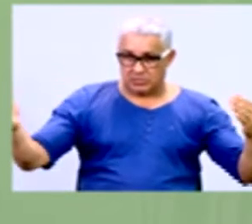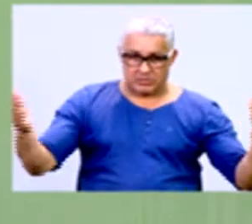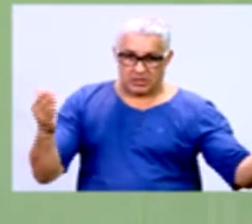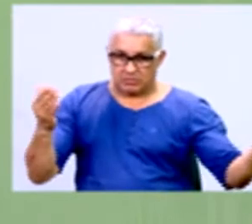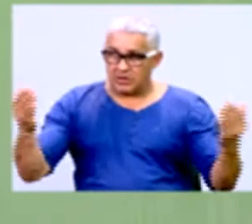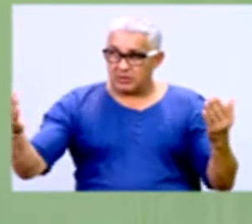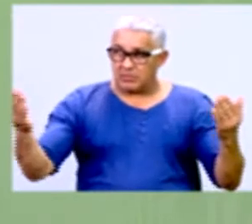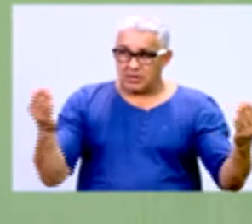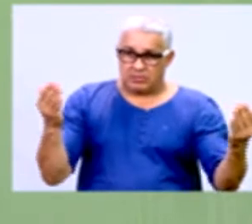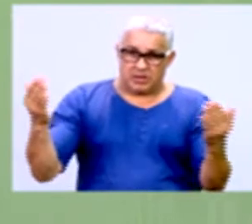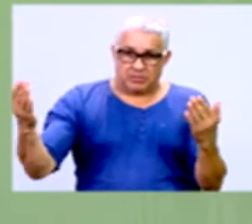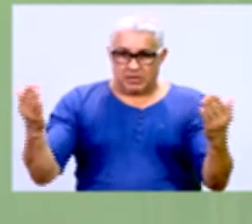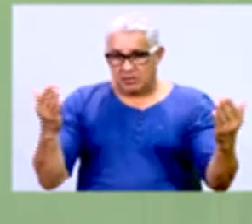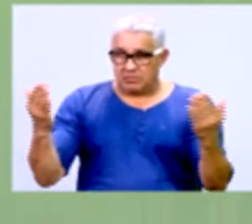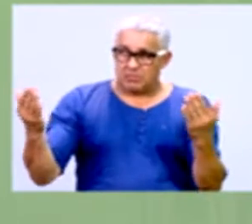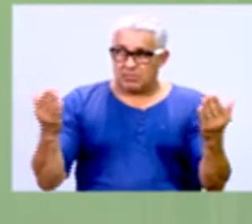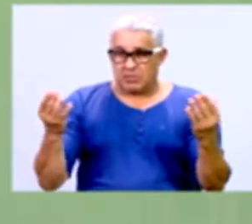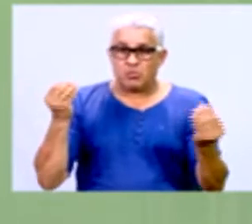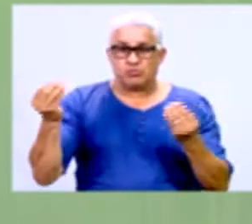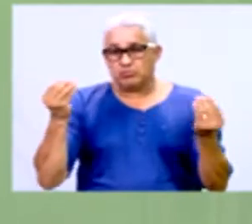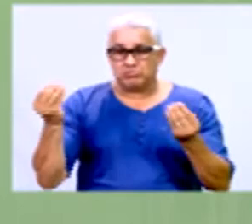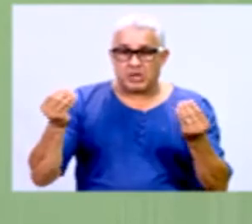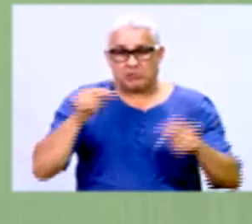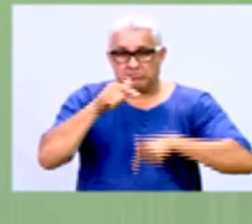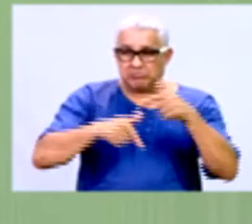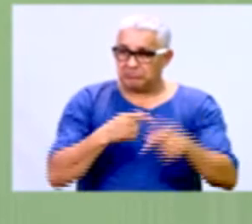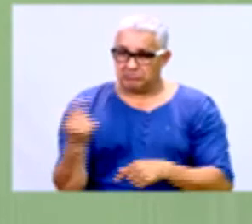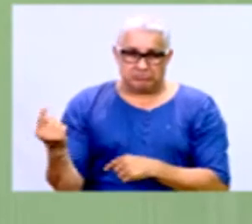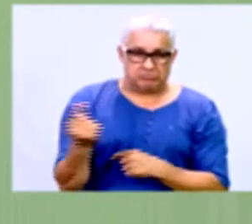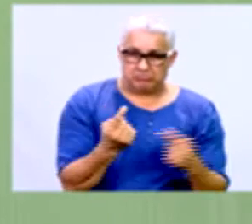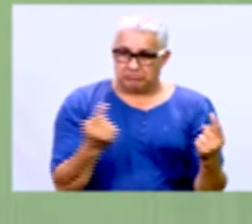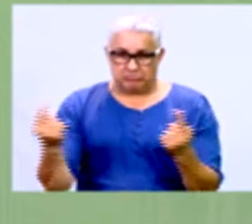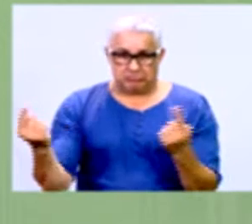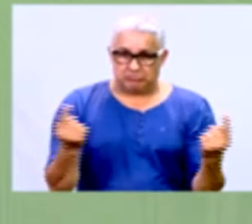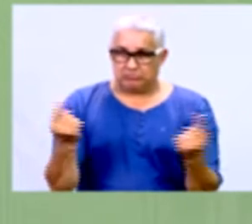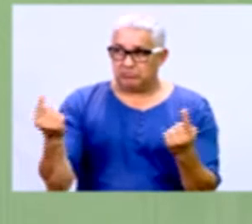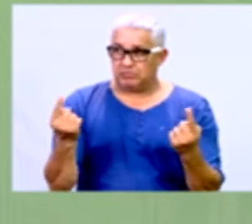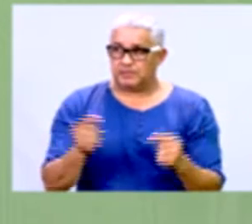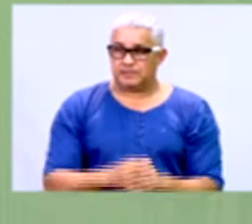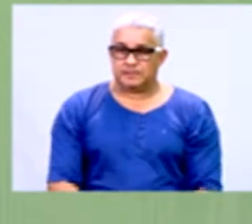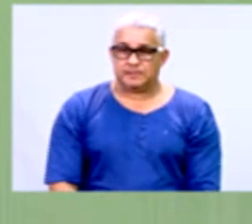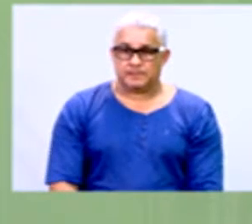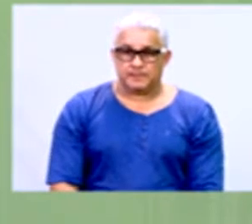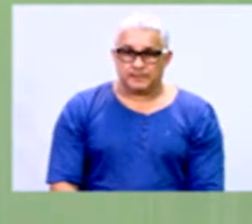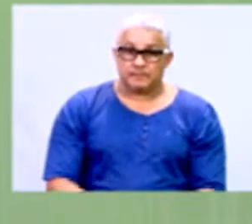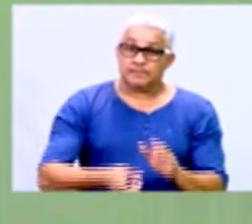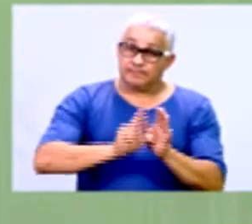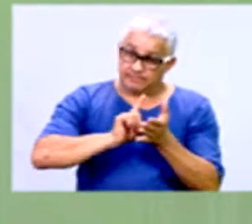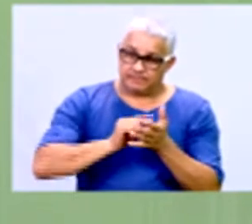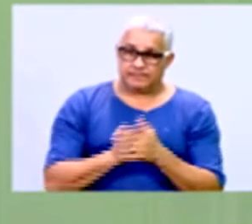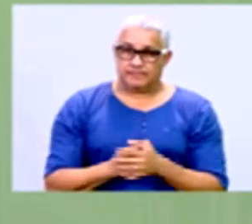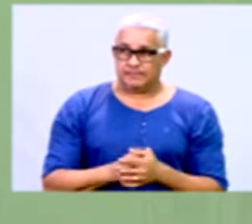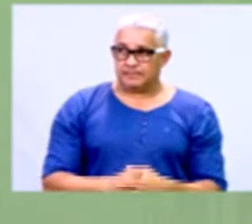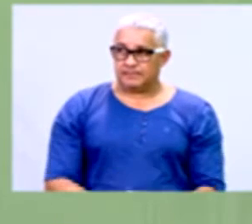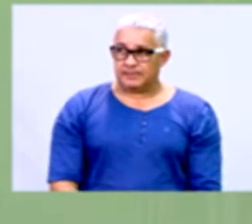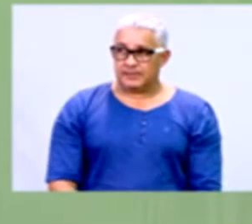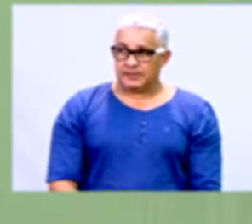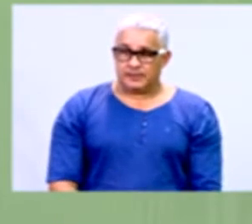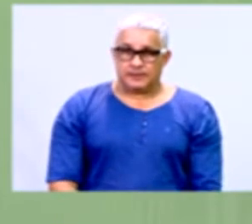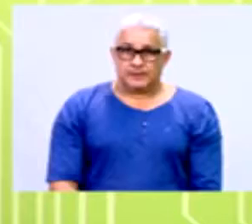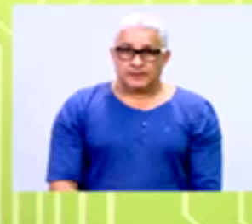conhecer, saber distinguir como que funciona cada um, né? Então a gente passa por isso. Antes da gente chegar